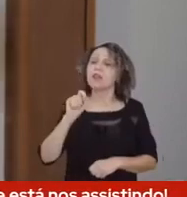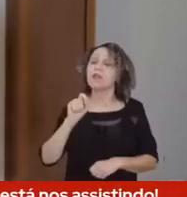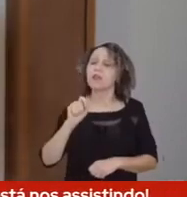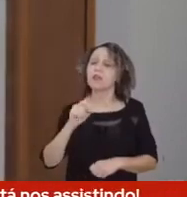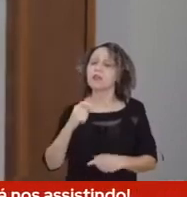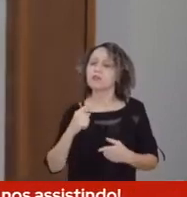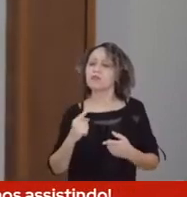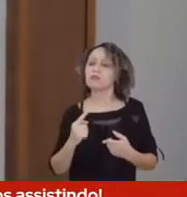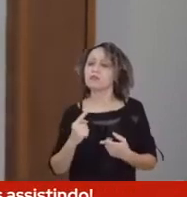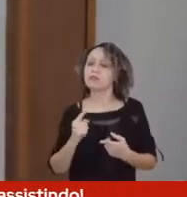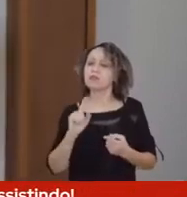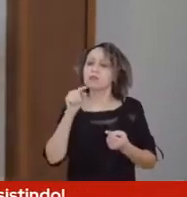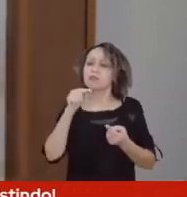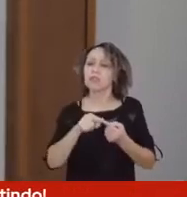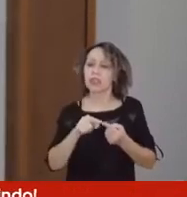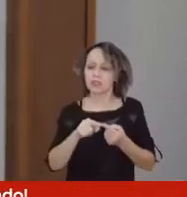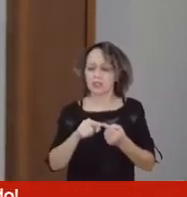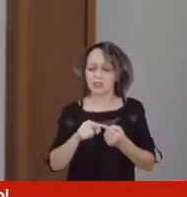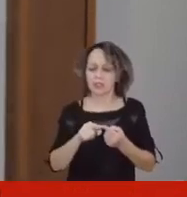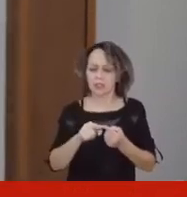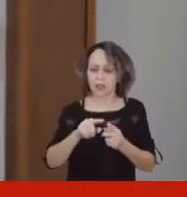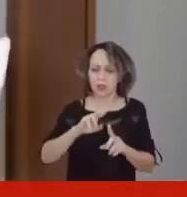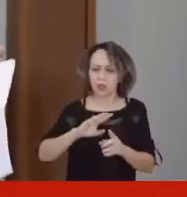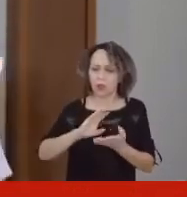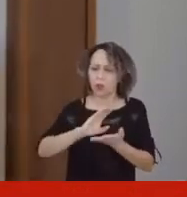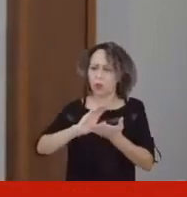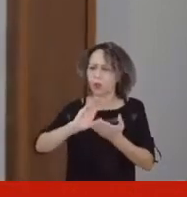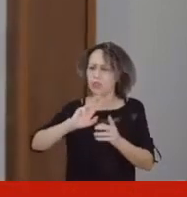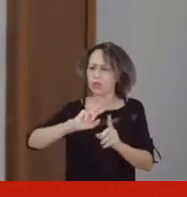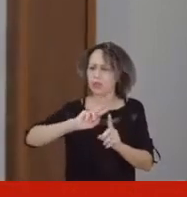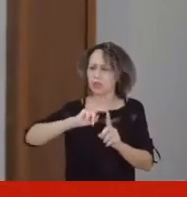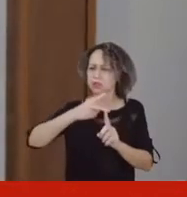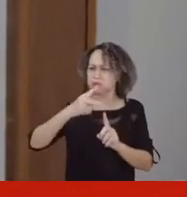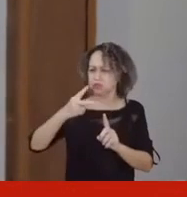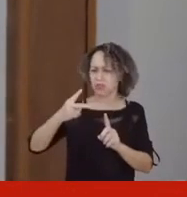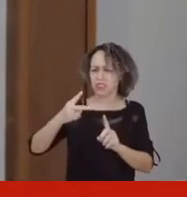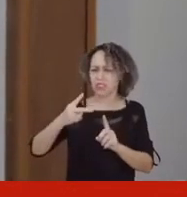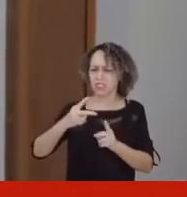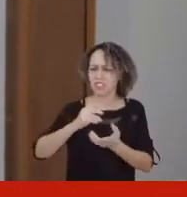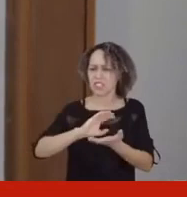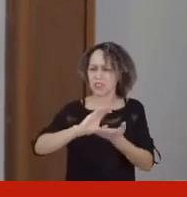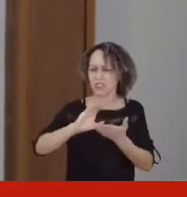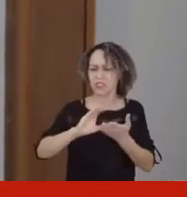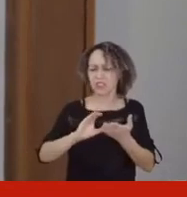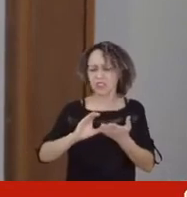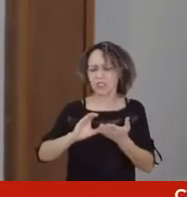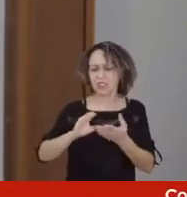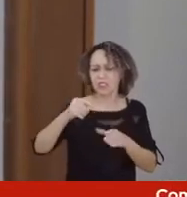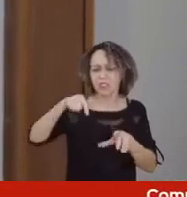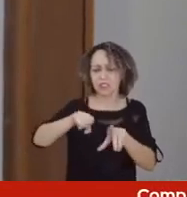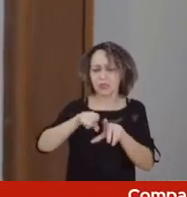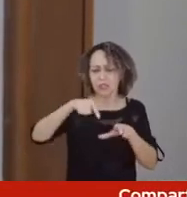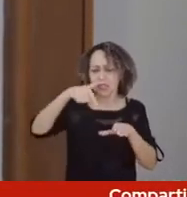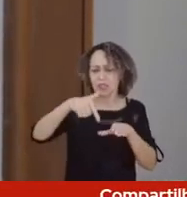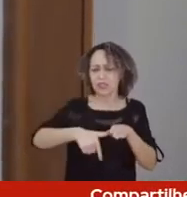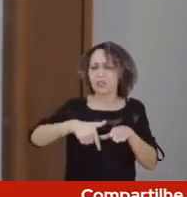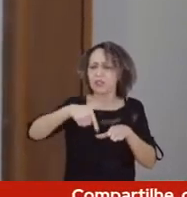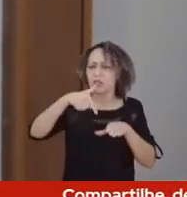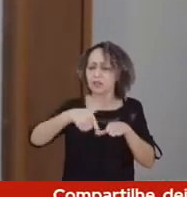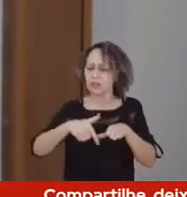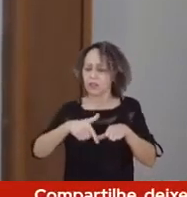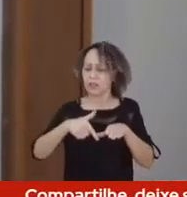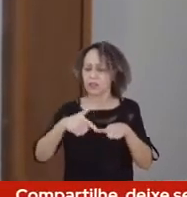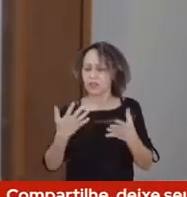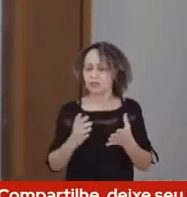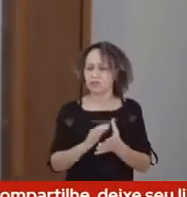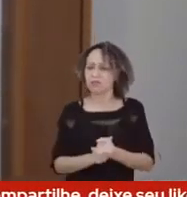do orçamento de investimento em exploração, que era de 400 milhões, passou para 800 milhões. Isso permitiu achar, entre 2003 e 2005,